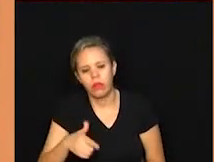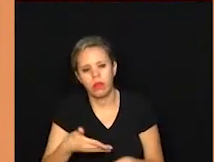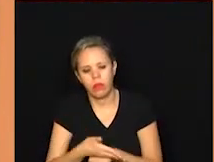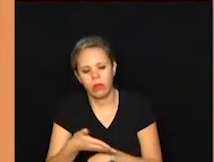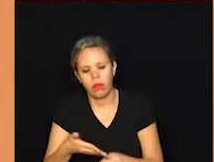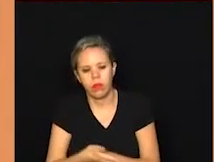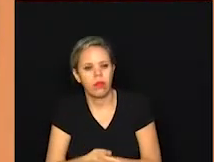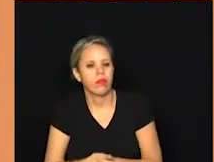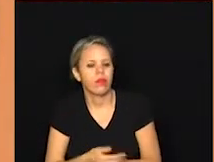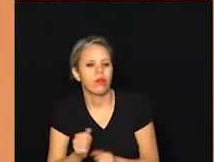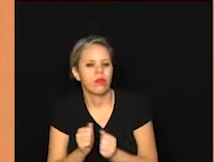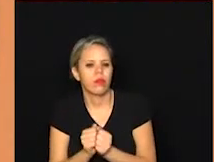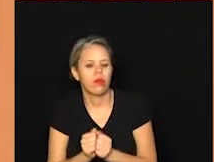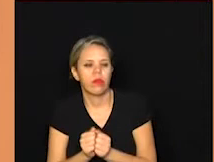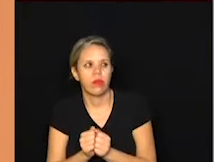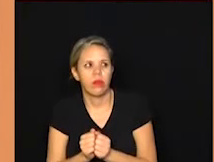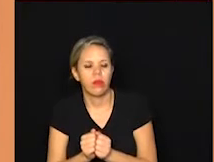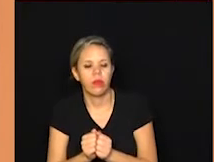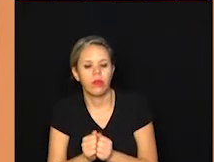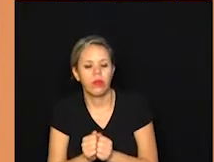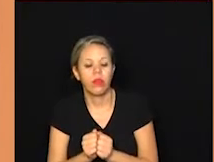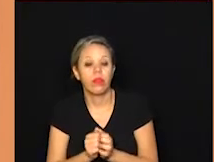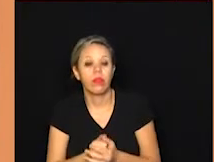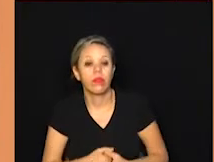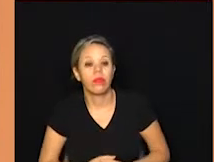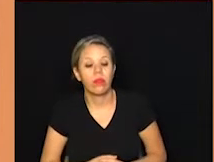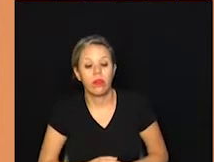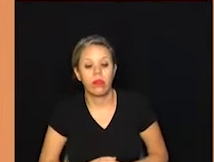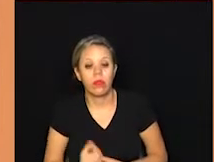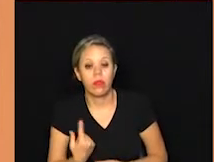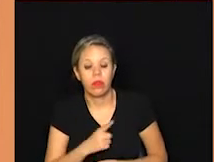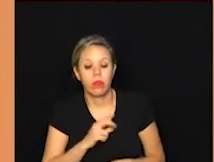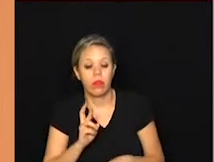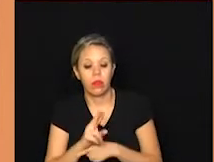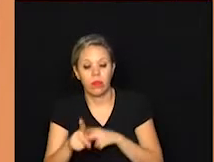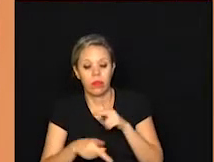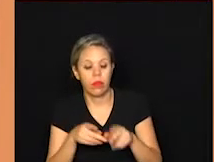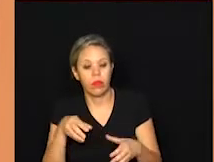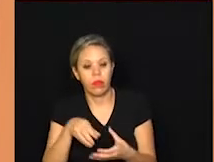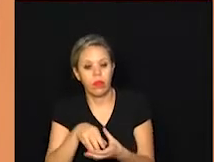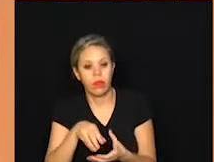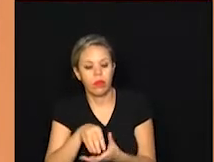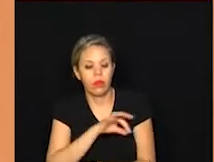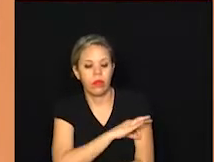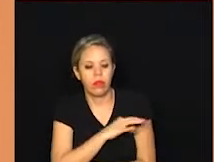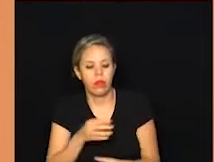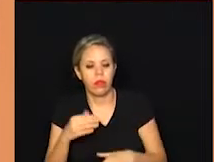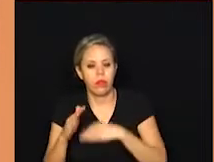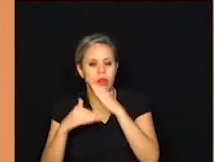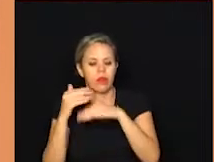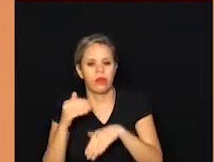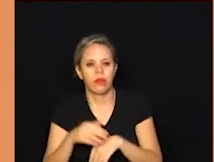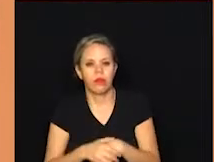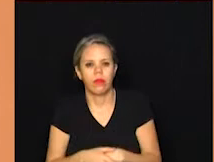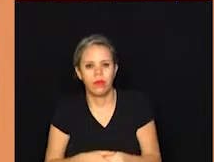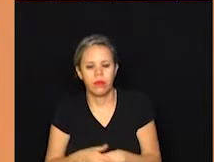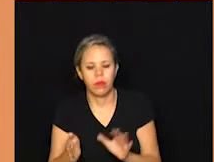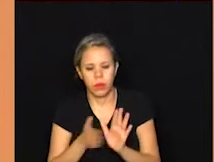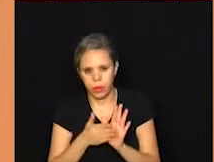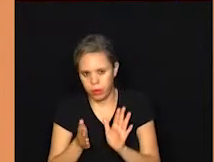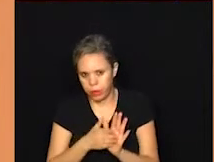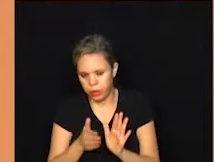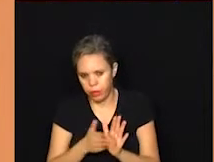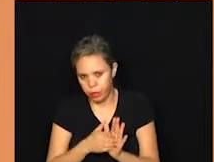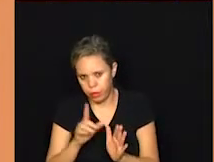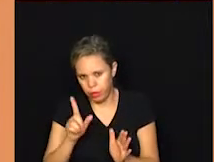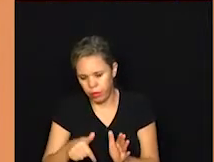aqui conosco. É fundamental que a gente tenha um representante do Executivo nessa construção. Essa proposta, né, inclusive,